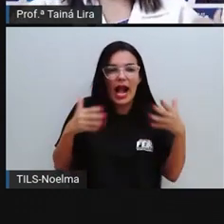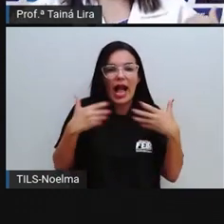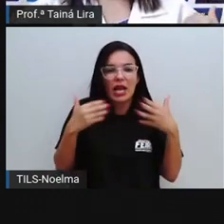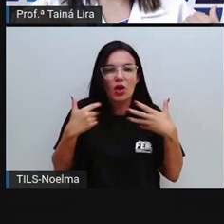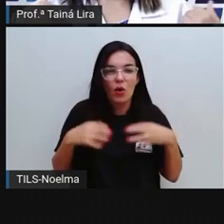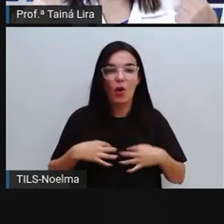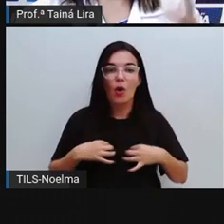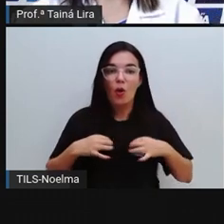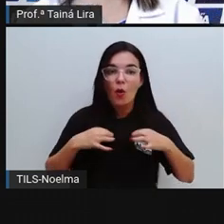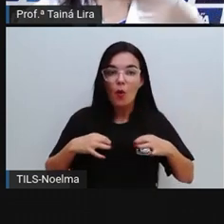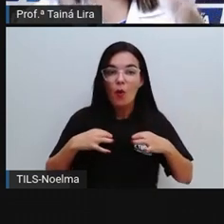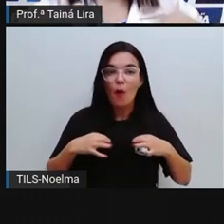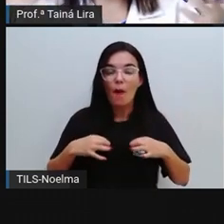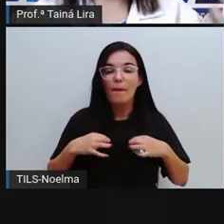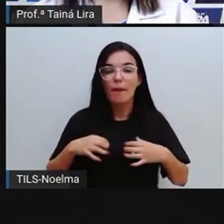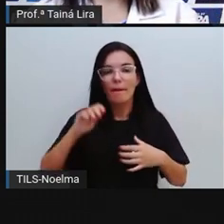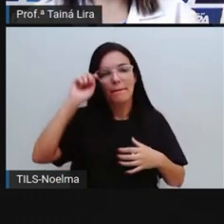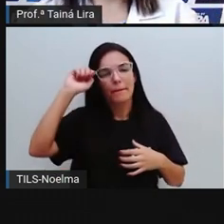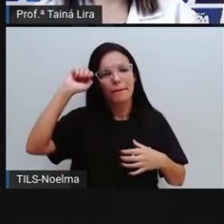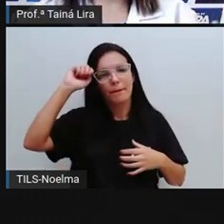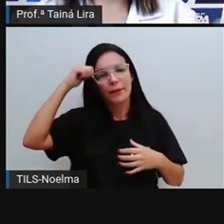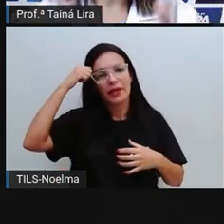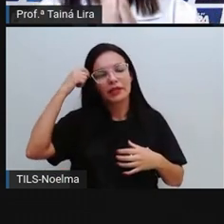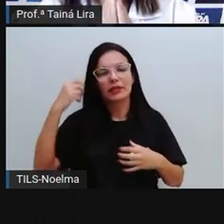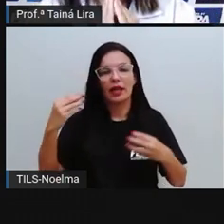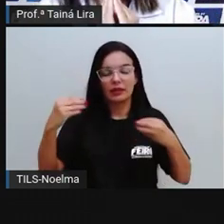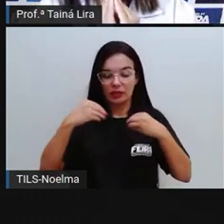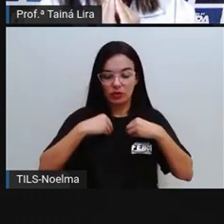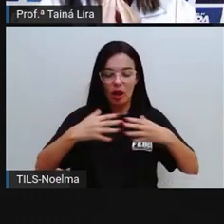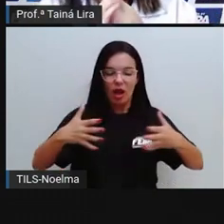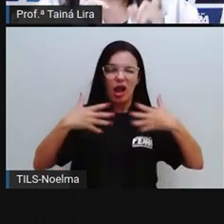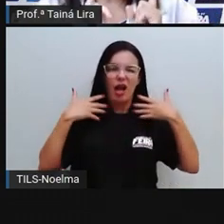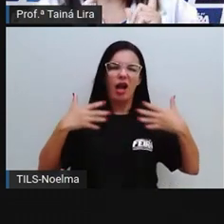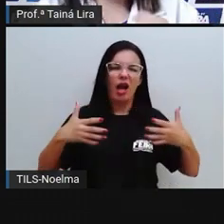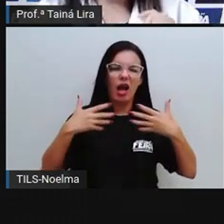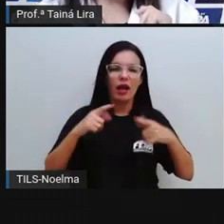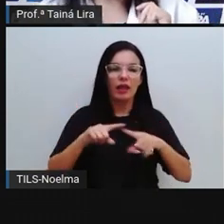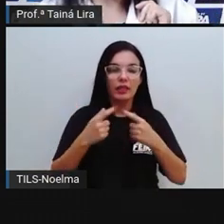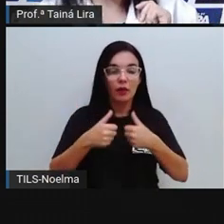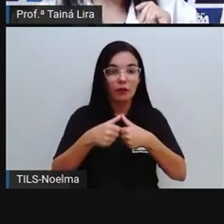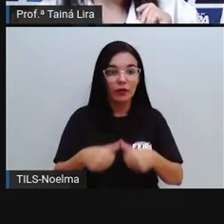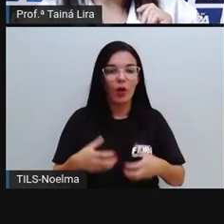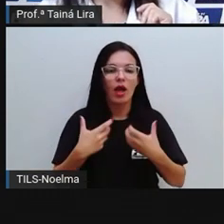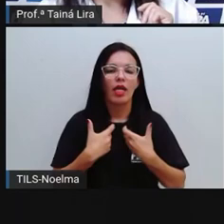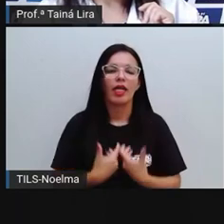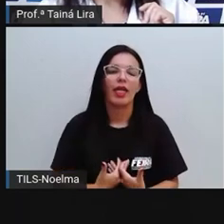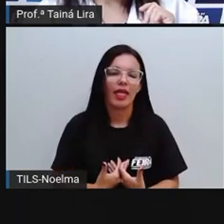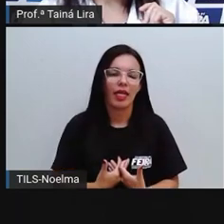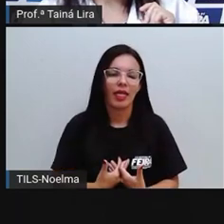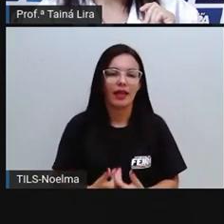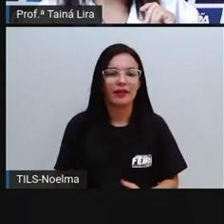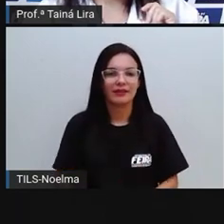o corpo do jogador e o jogador acabou ficando cansado, né? Será? Vamos ver?